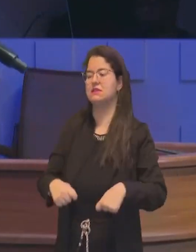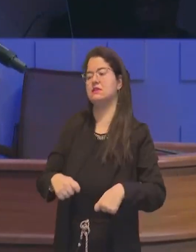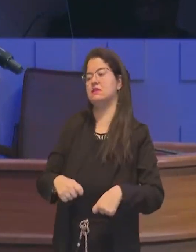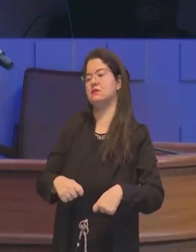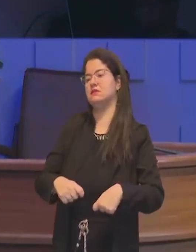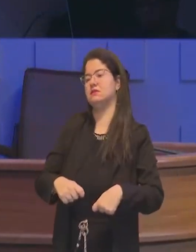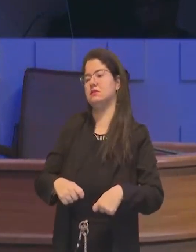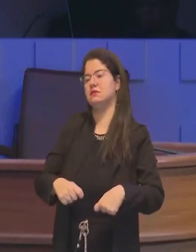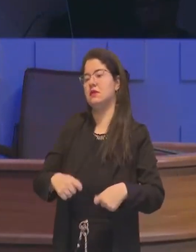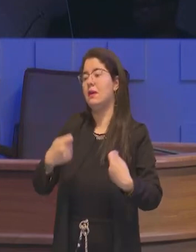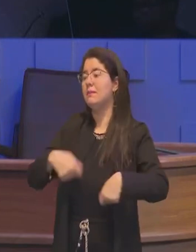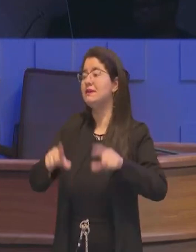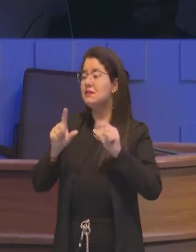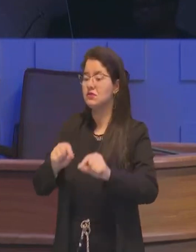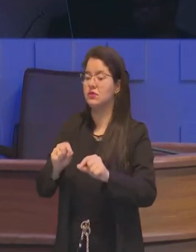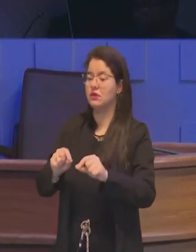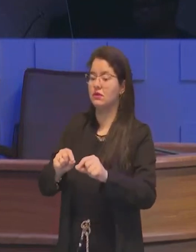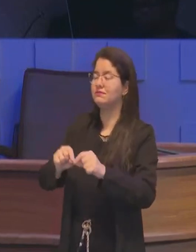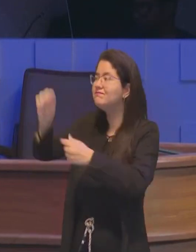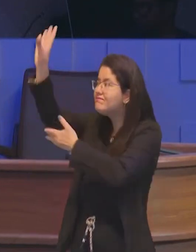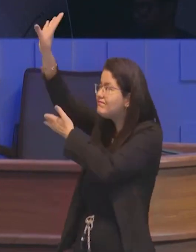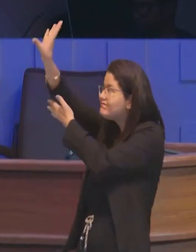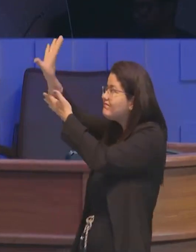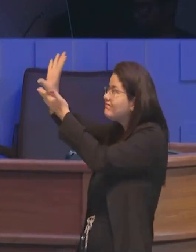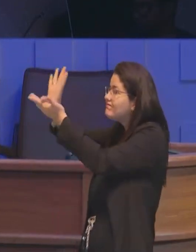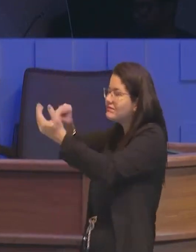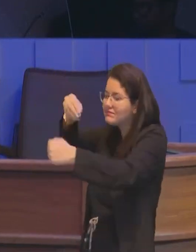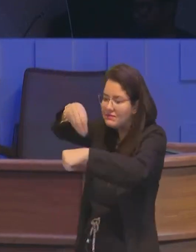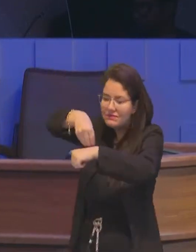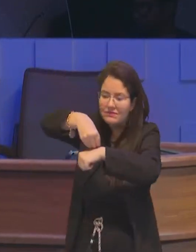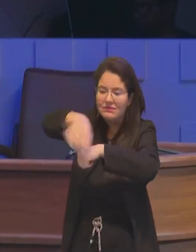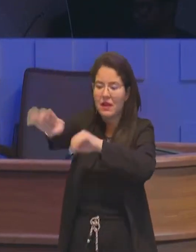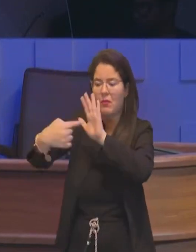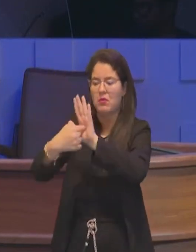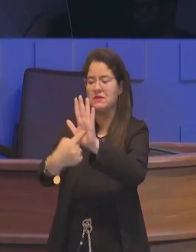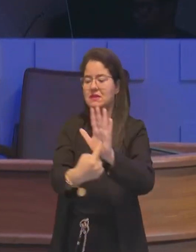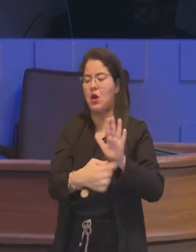ela deve refletir este primeiro amor continuamente.